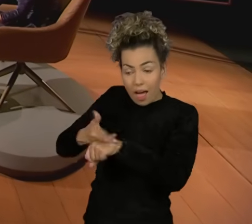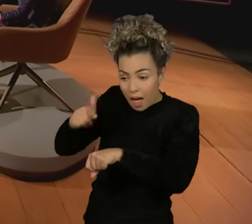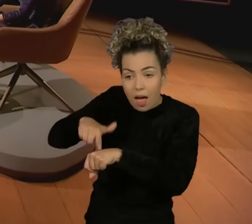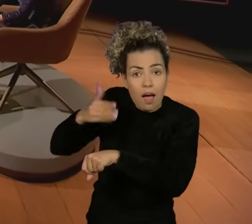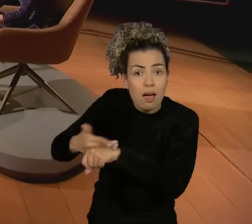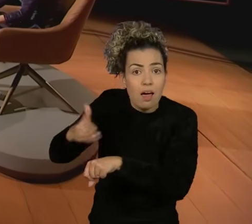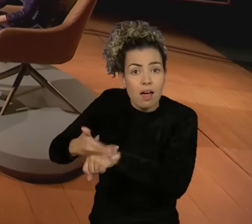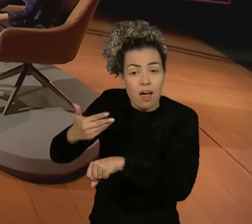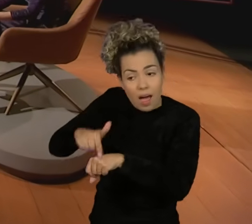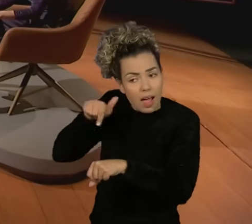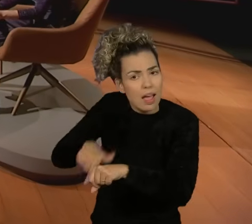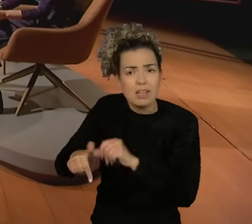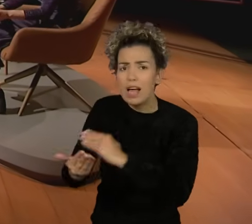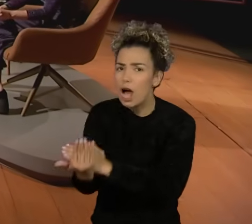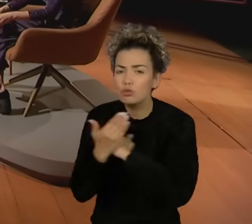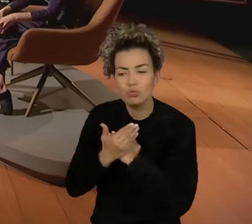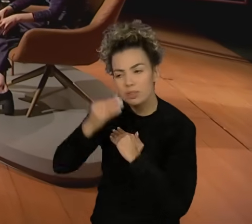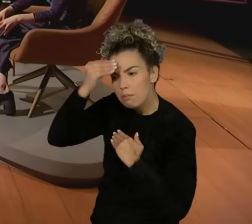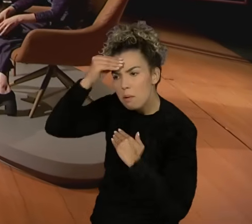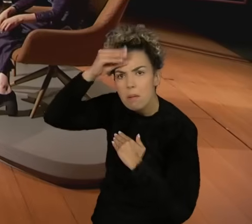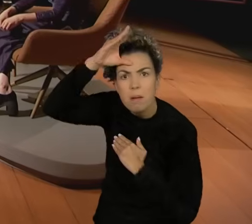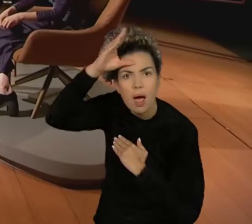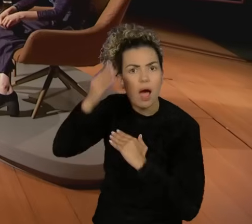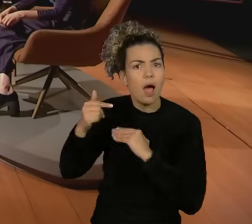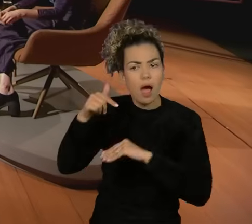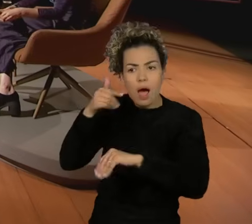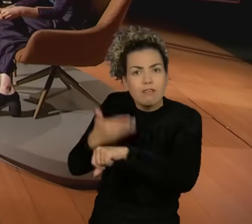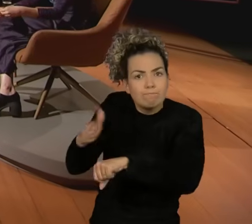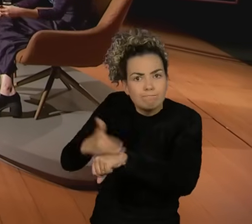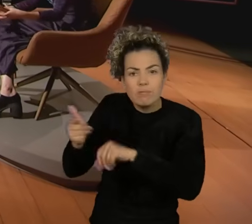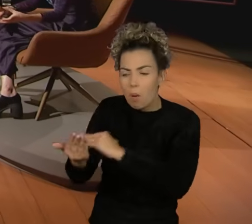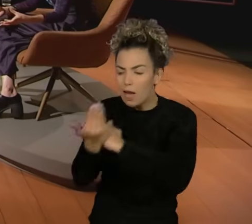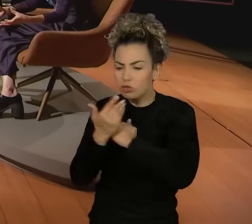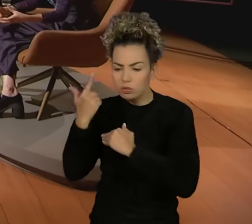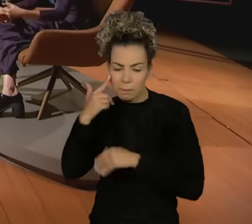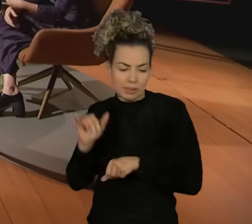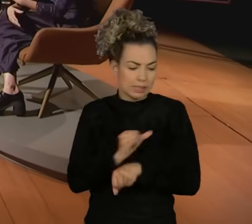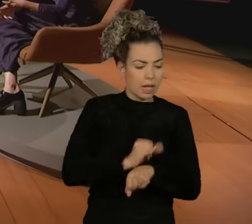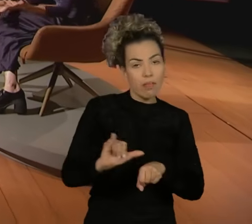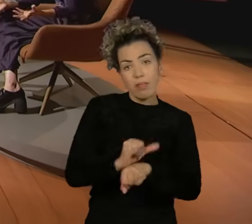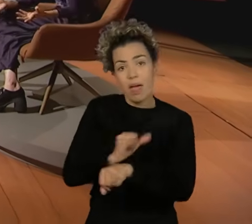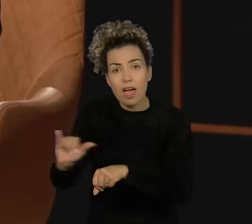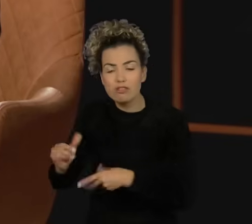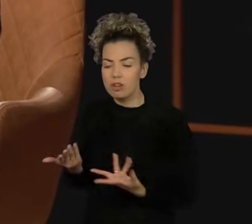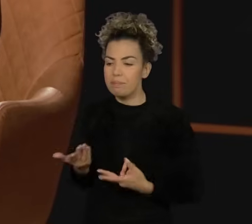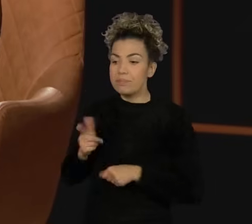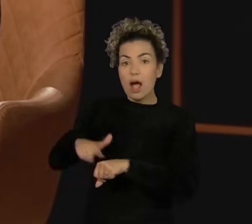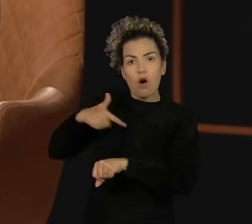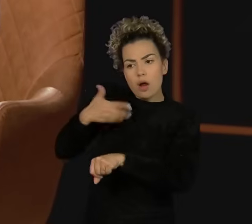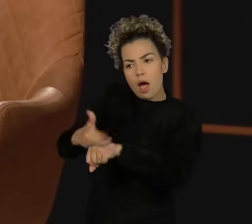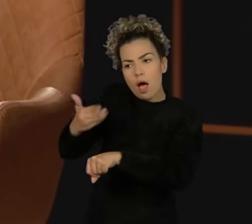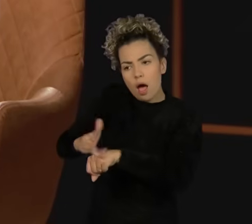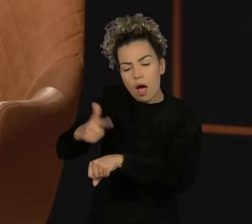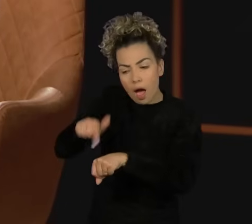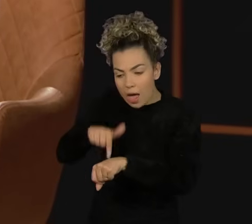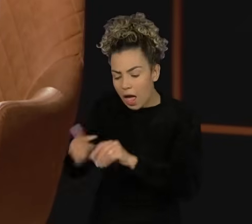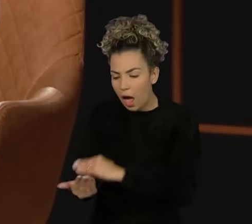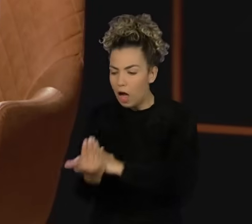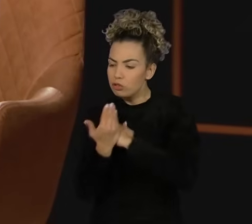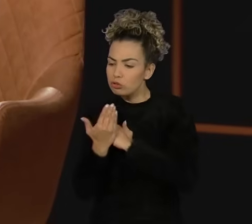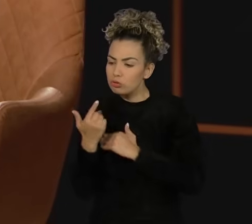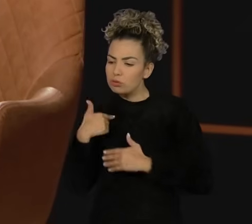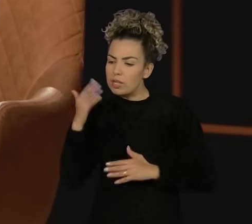mais recursos, é o que vai te dar técnica, é o que vai te dar cartas na manga, é o que vai te fazer